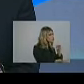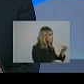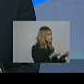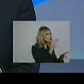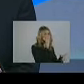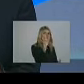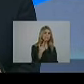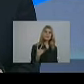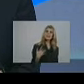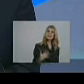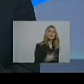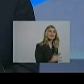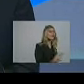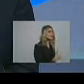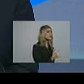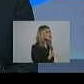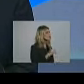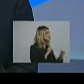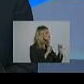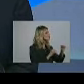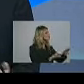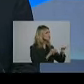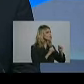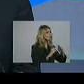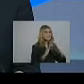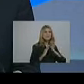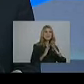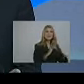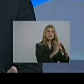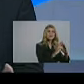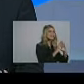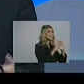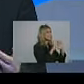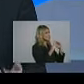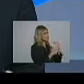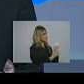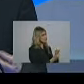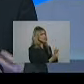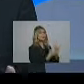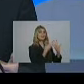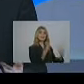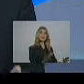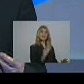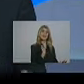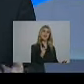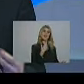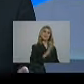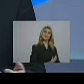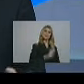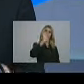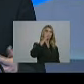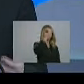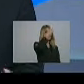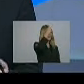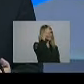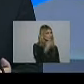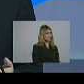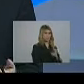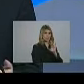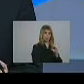sua saúde, é a sua educação, é a sua moradia, é a sua segurança. É para isso que eu quero ser prefeito do Rio. E